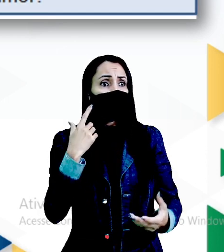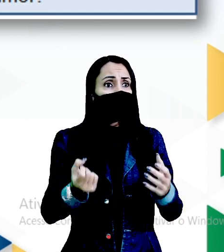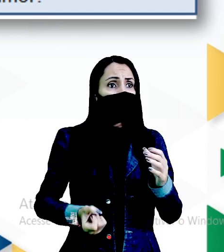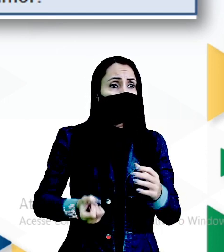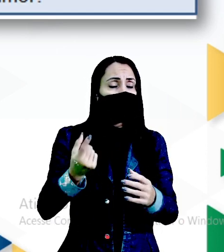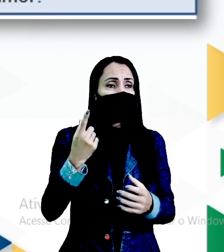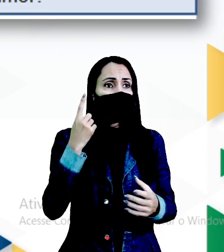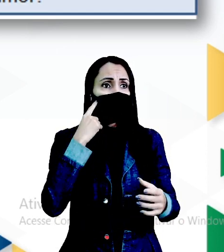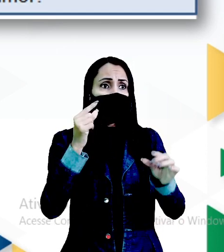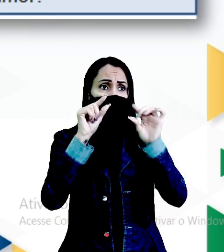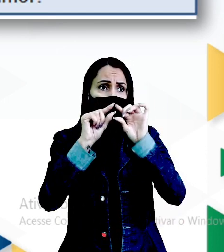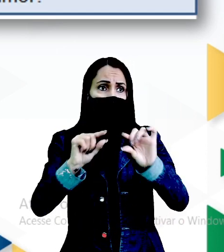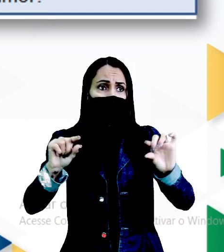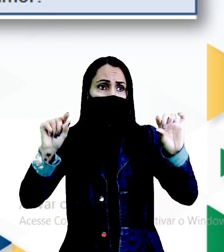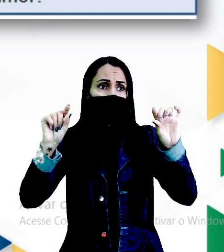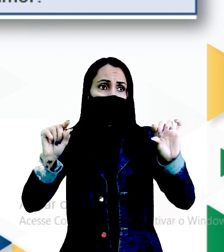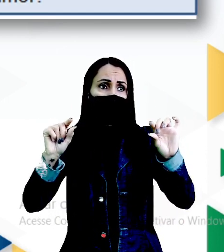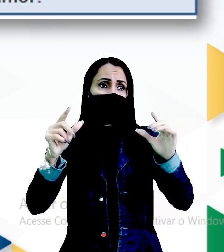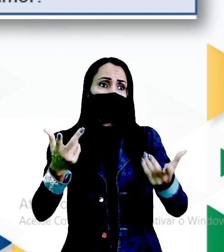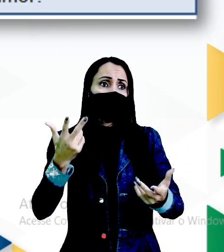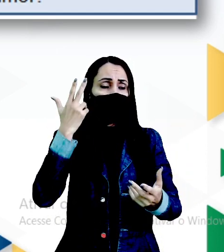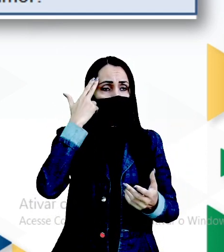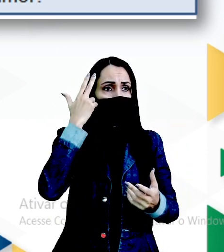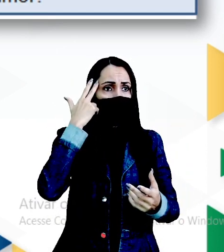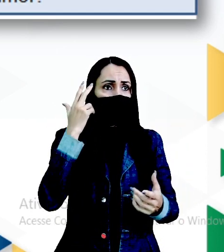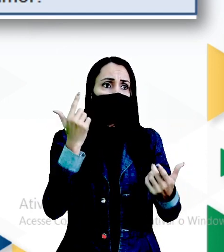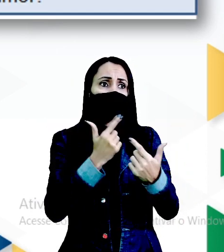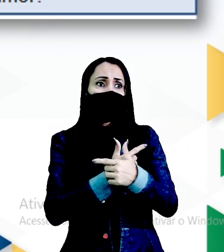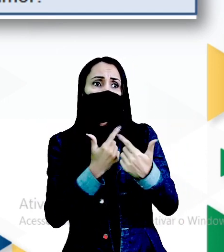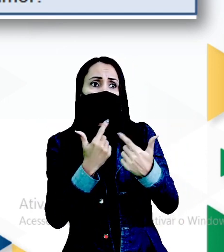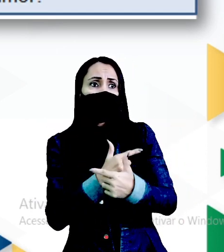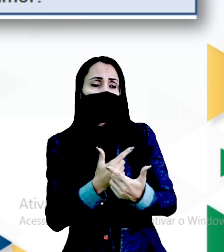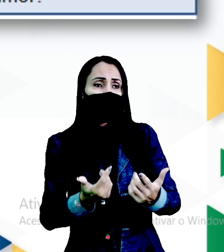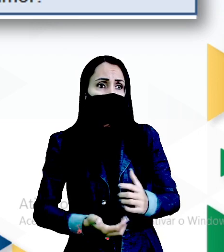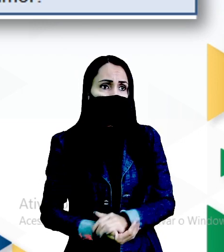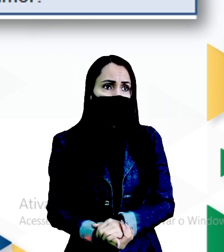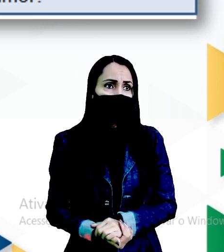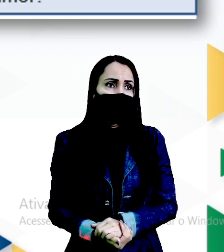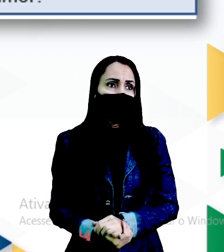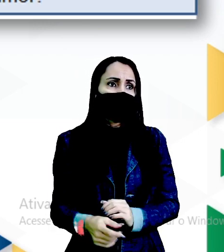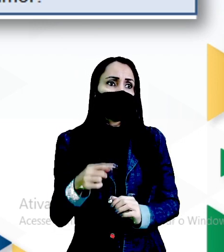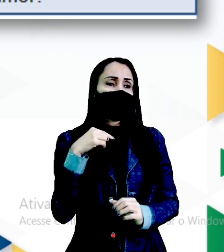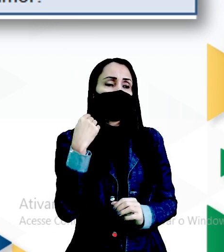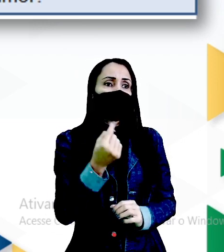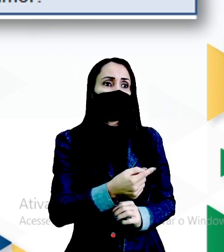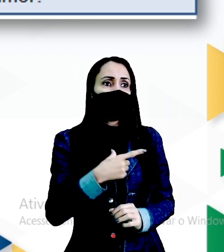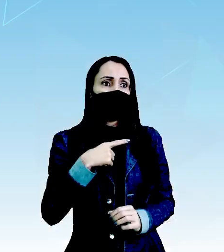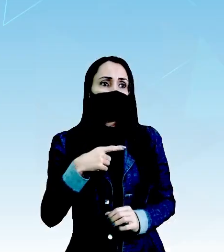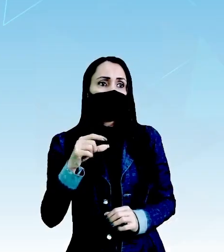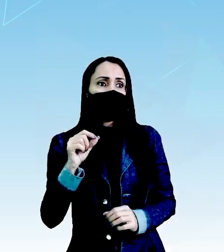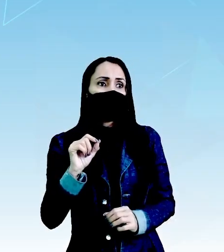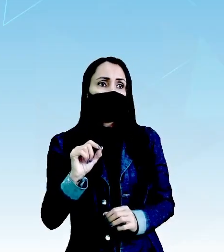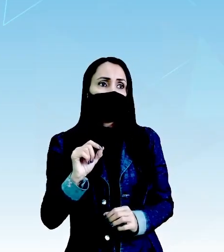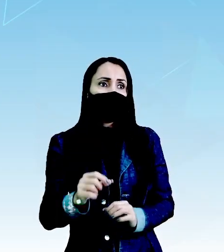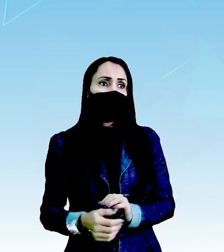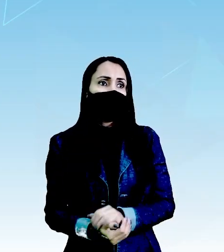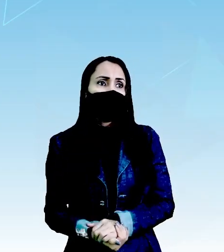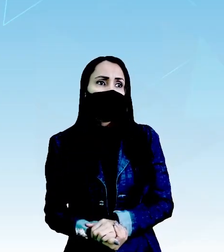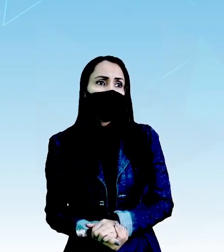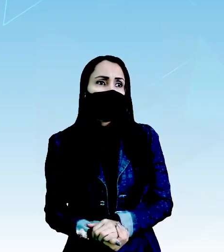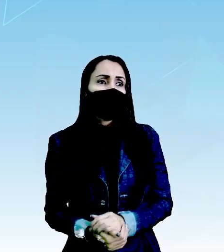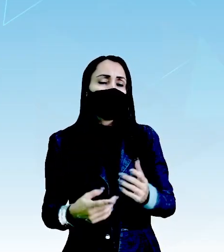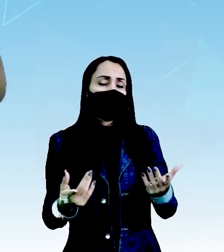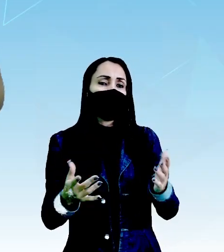frases curtas, comuns, ironizar. Então, o que é que nós temos aqui? Temos que justamente o